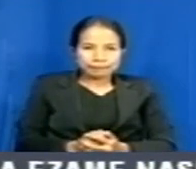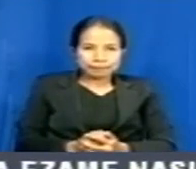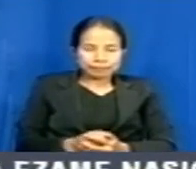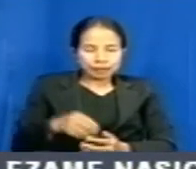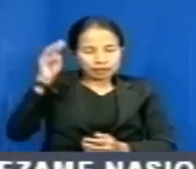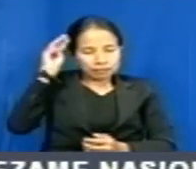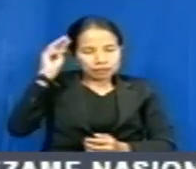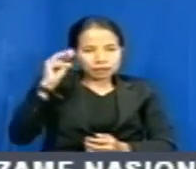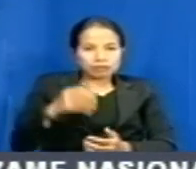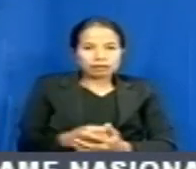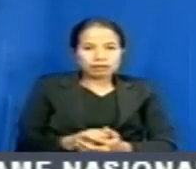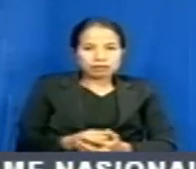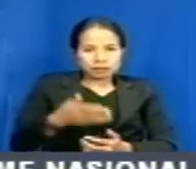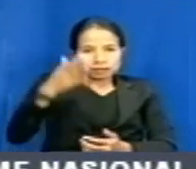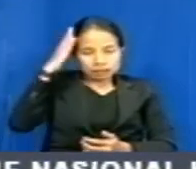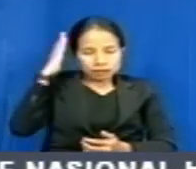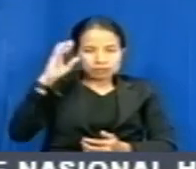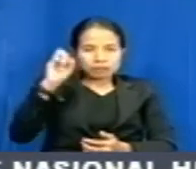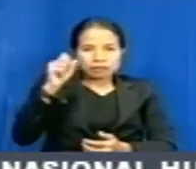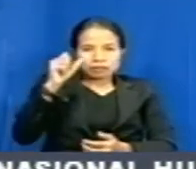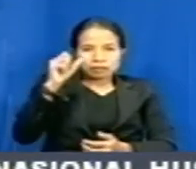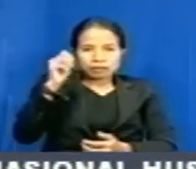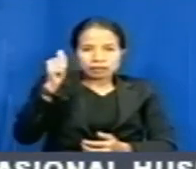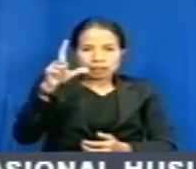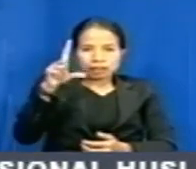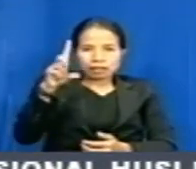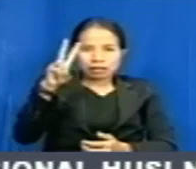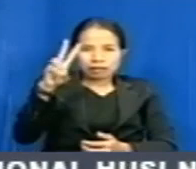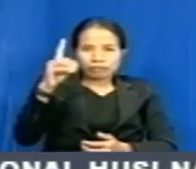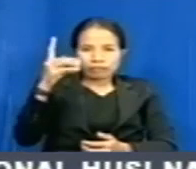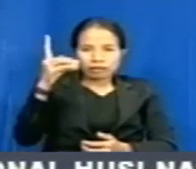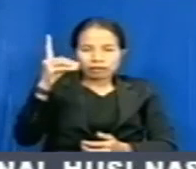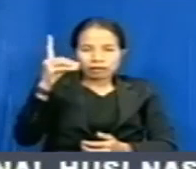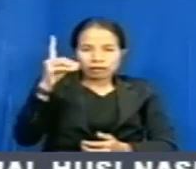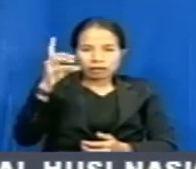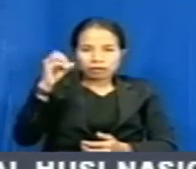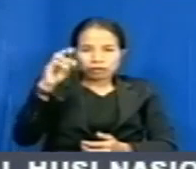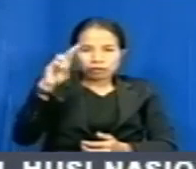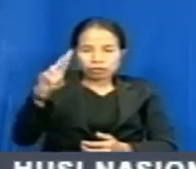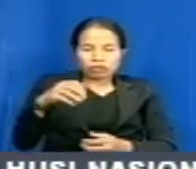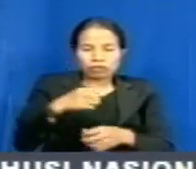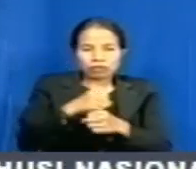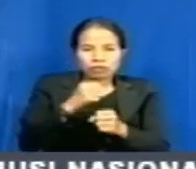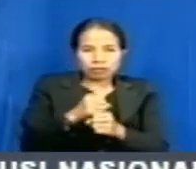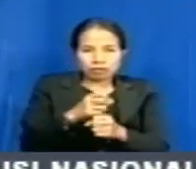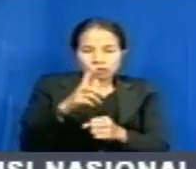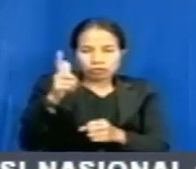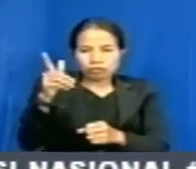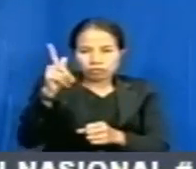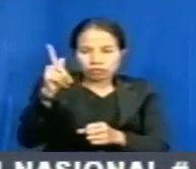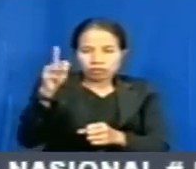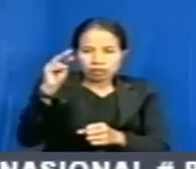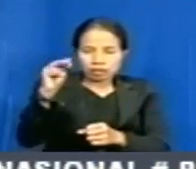Ministro, ex-ministro, senhor Salvador, a promessa da minha áudia, que está 20 quilos. A